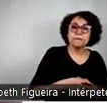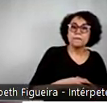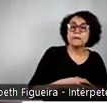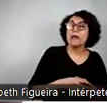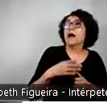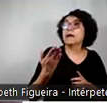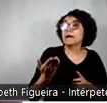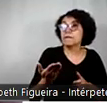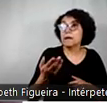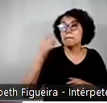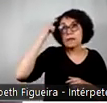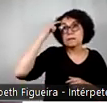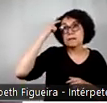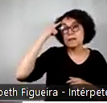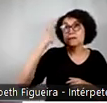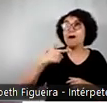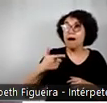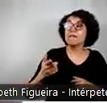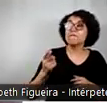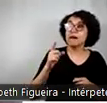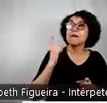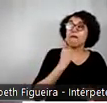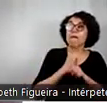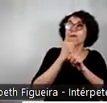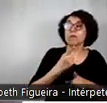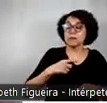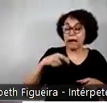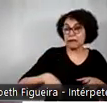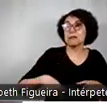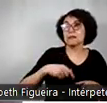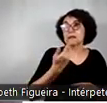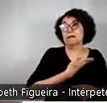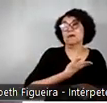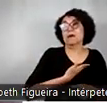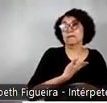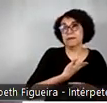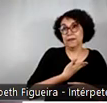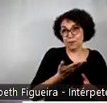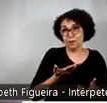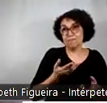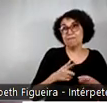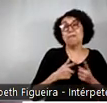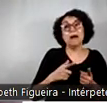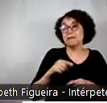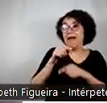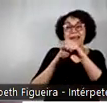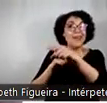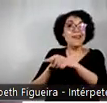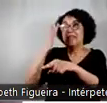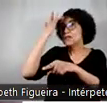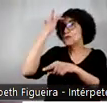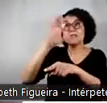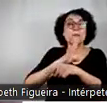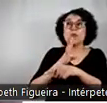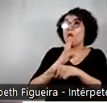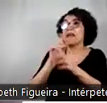usar dessa relação de poder, né, dessa pessoa não saber o que que ela os seus direitos, né, não saber ali falar a língua